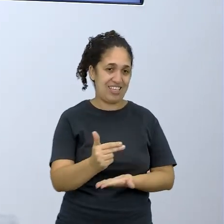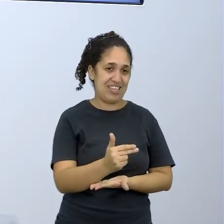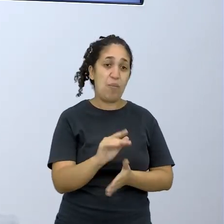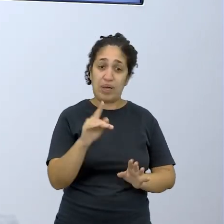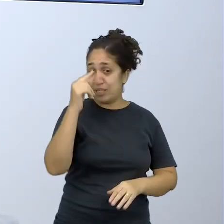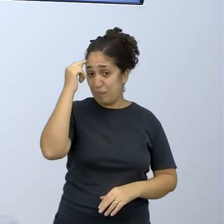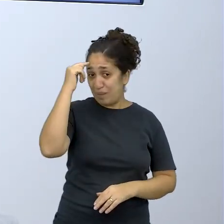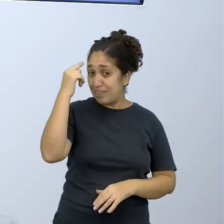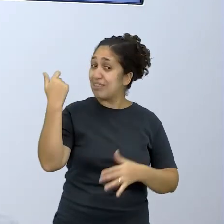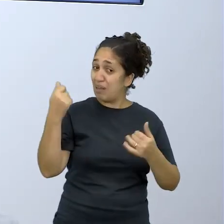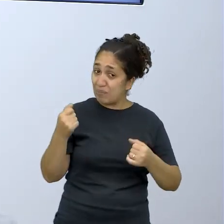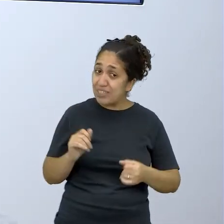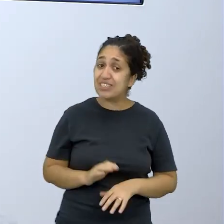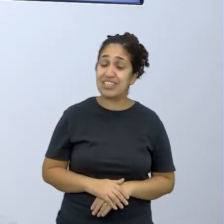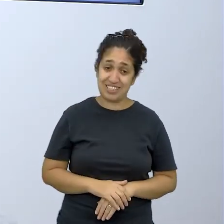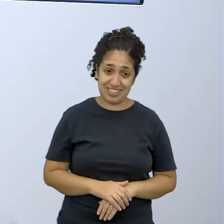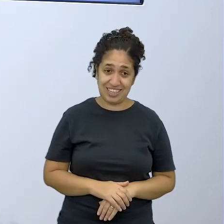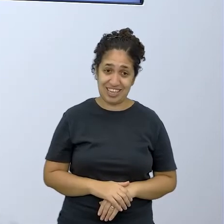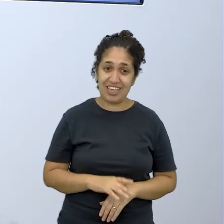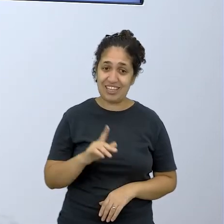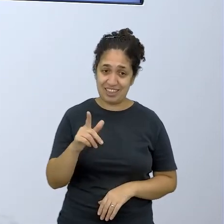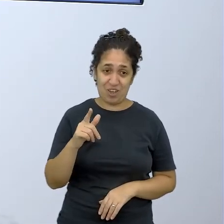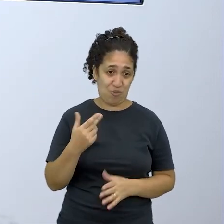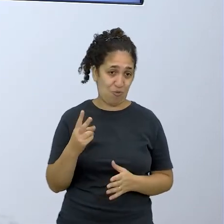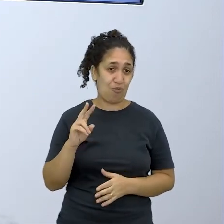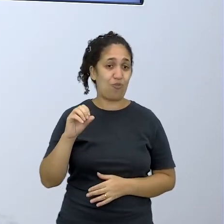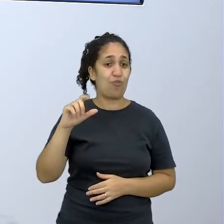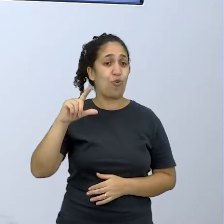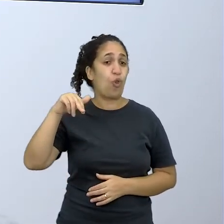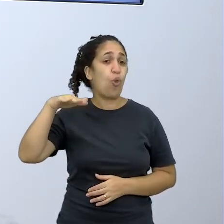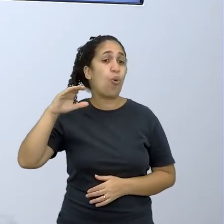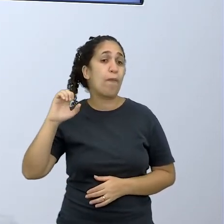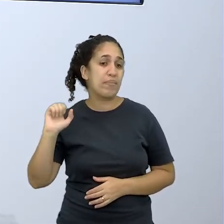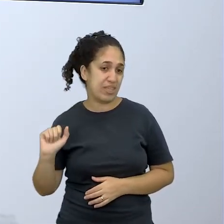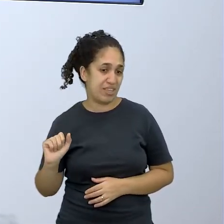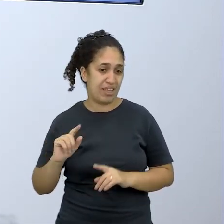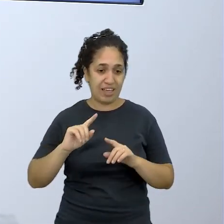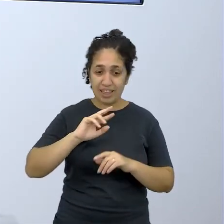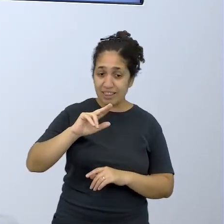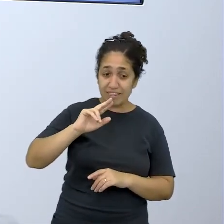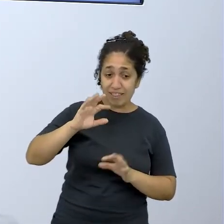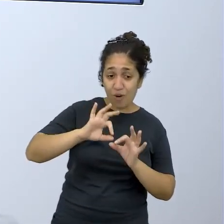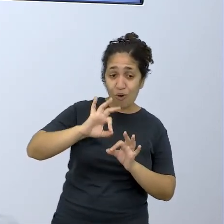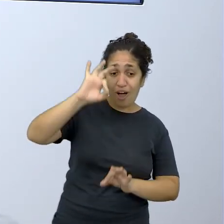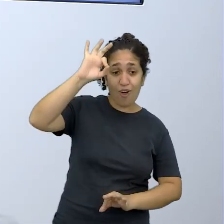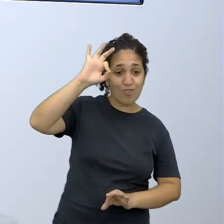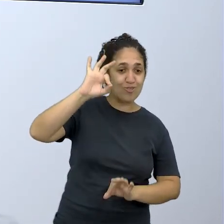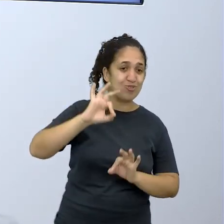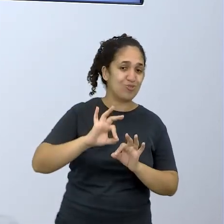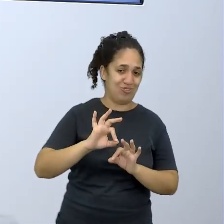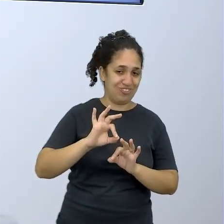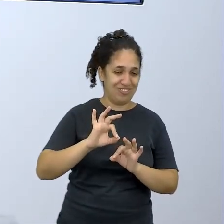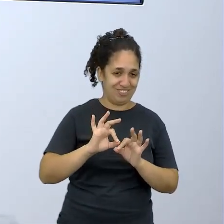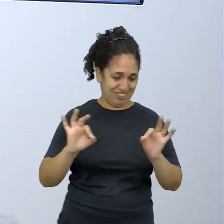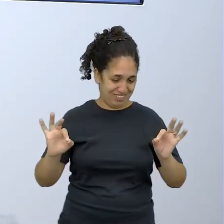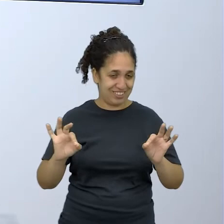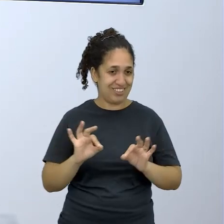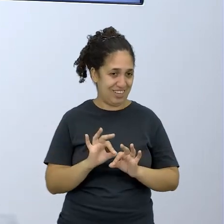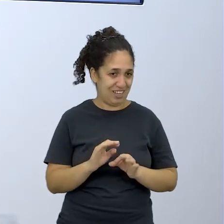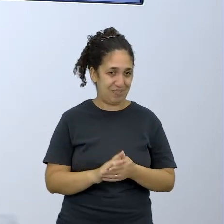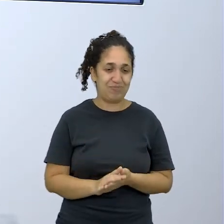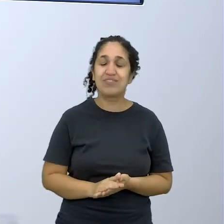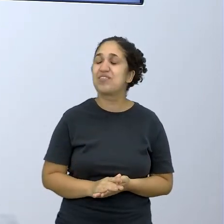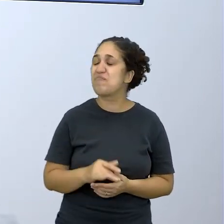fazer, porque aí eu estou considerando o volume, né, e não a altura só linear.